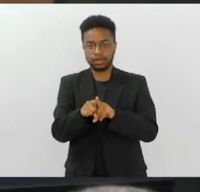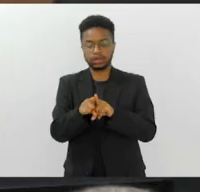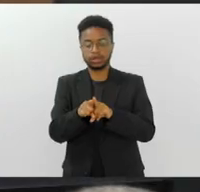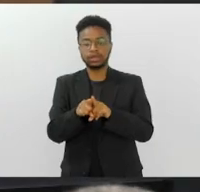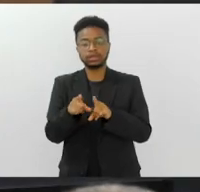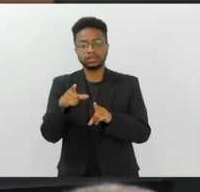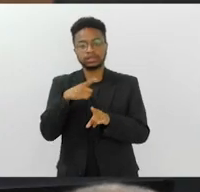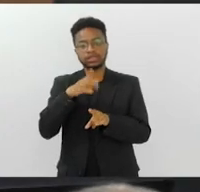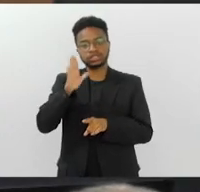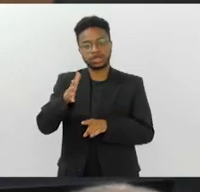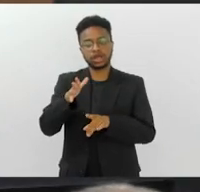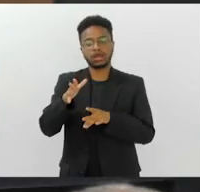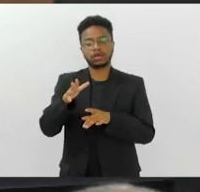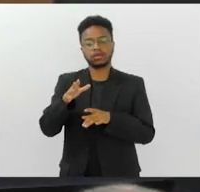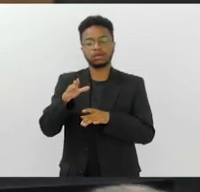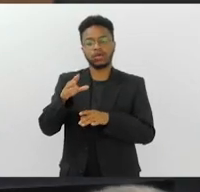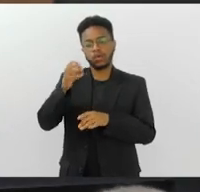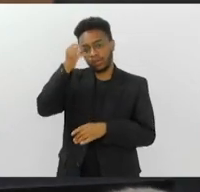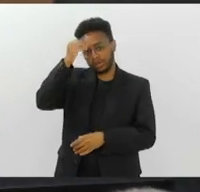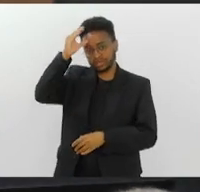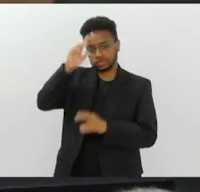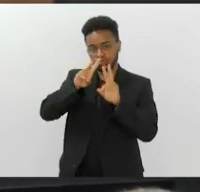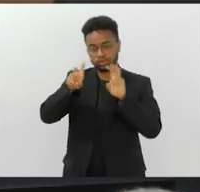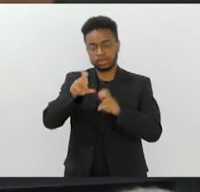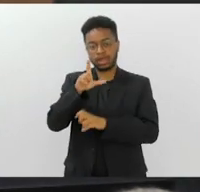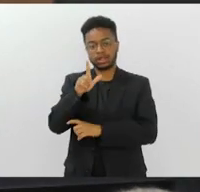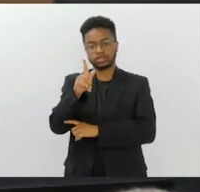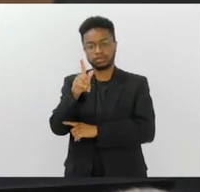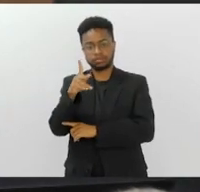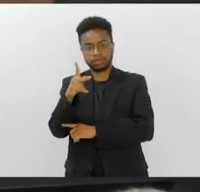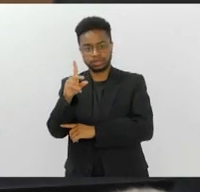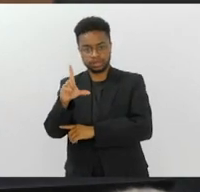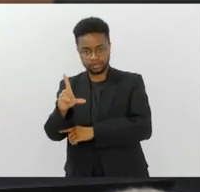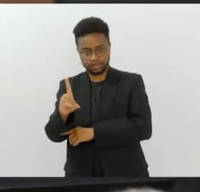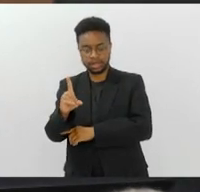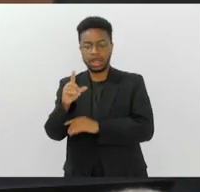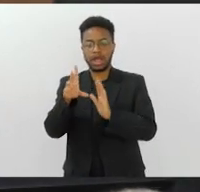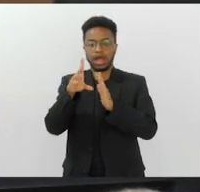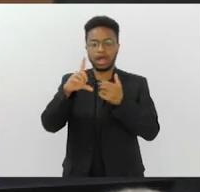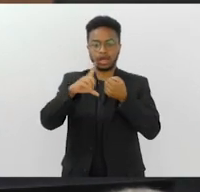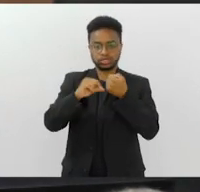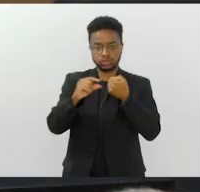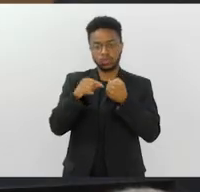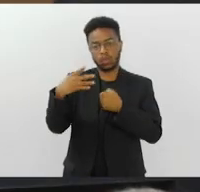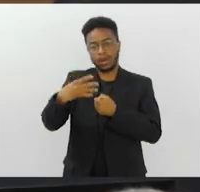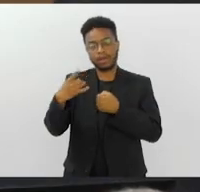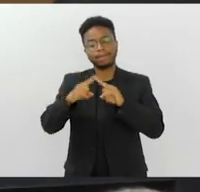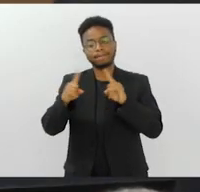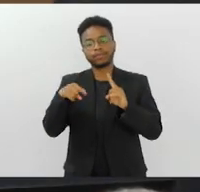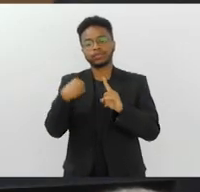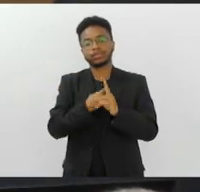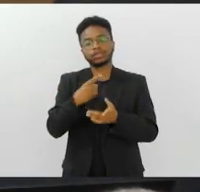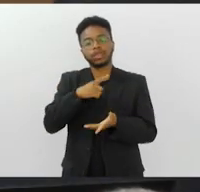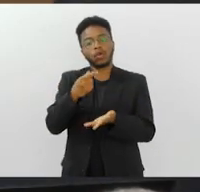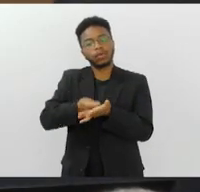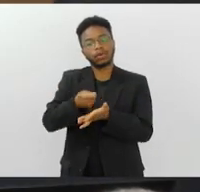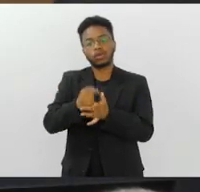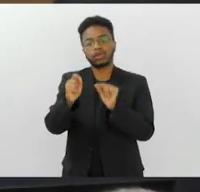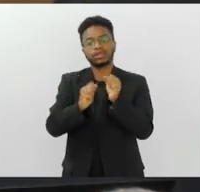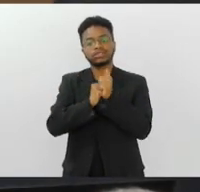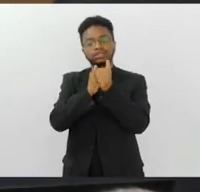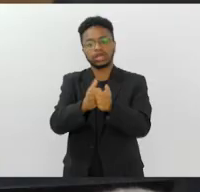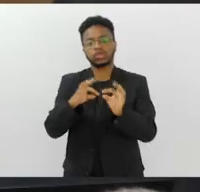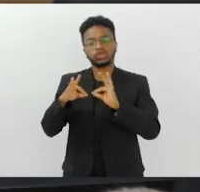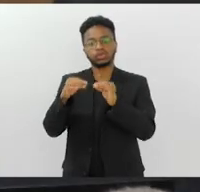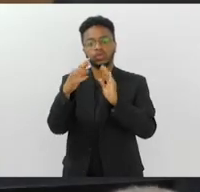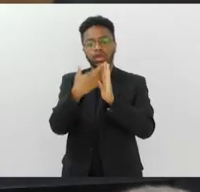lgpd no artigo quarto nós somos obrigados a seguir todos os seus princípios Então os os mais interessantes ali que são